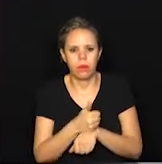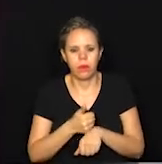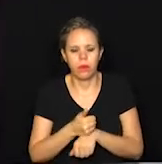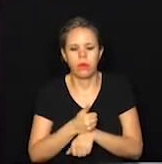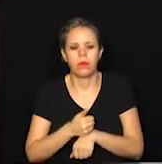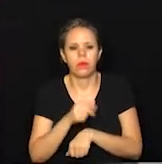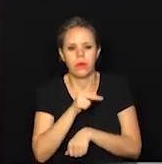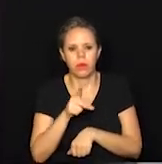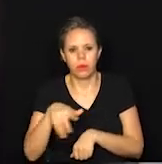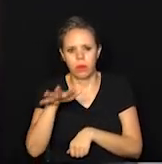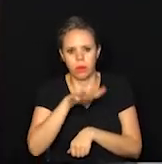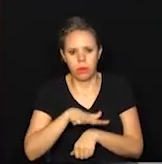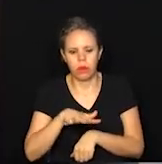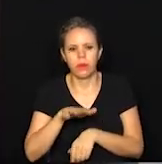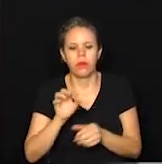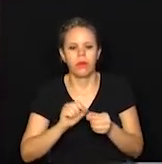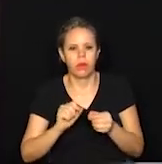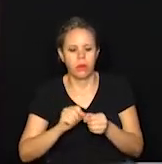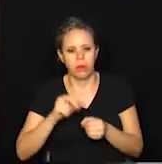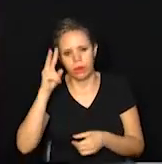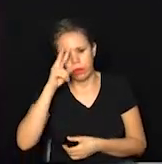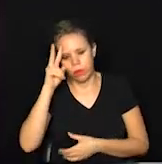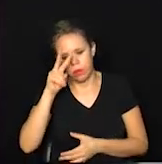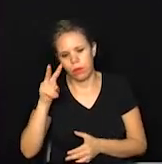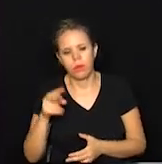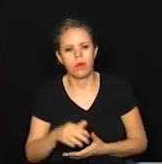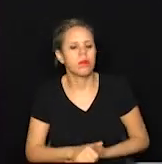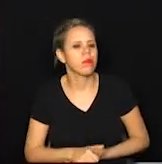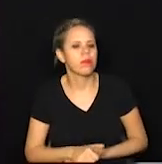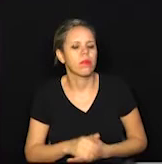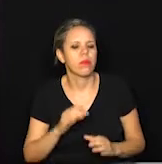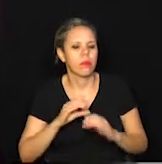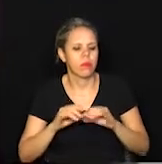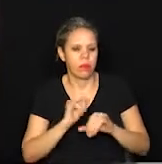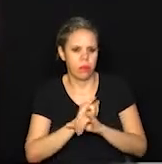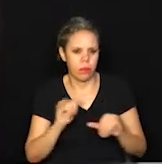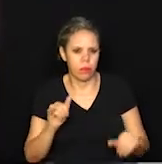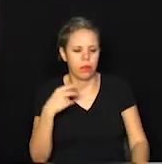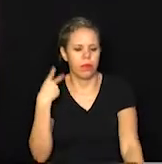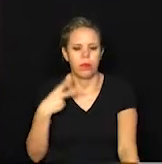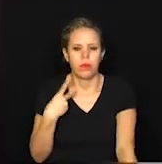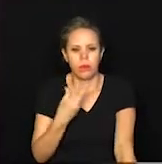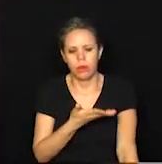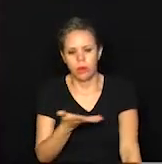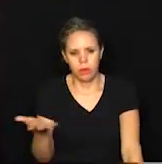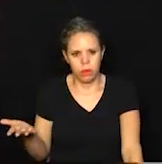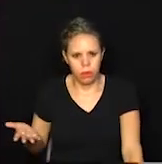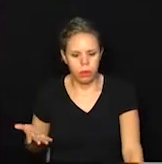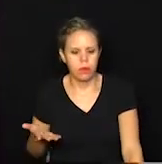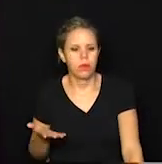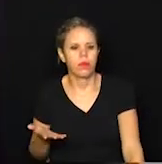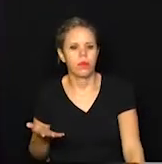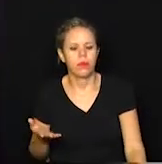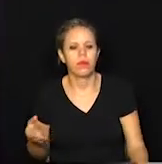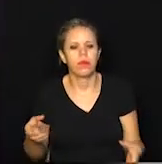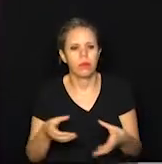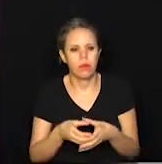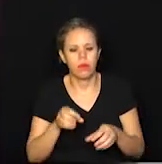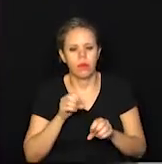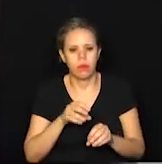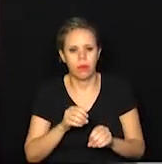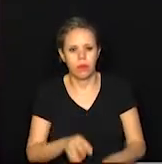por fazer, então, esse lembrete, né, e comunicar os vereadores, as vereadoras e também a Comissão de